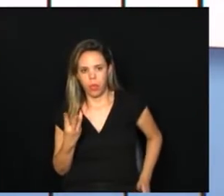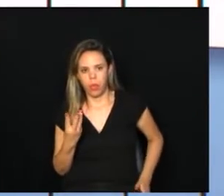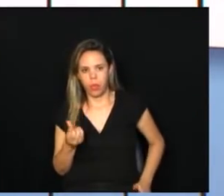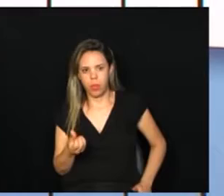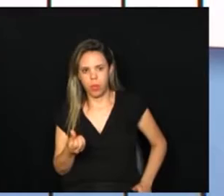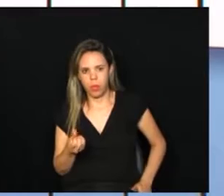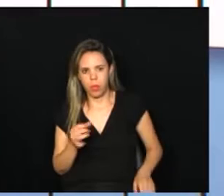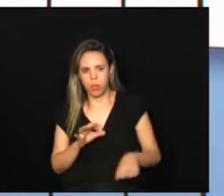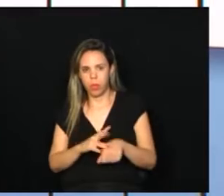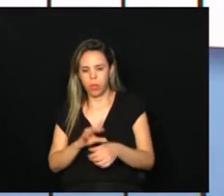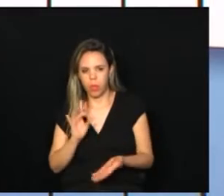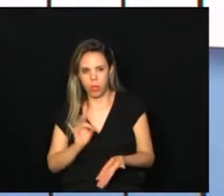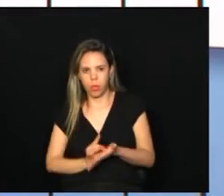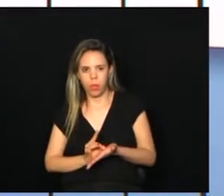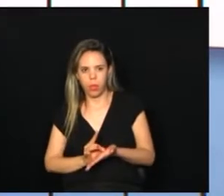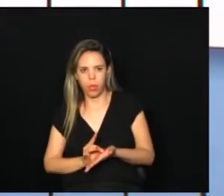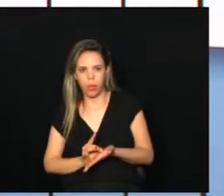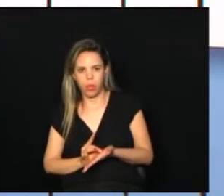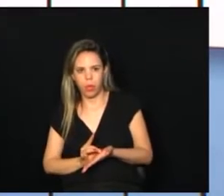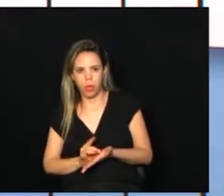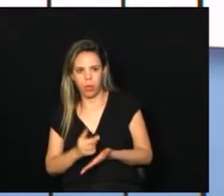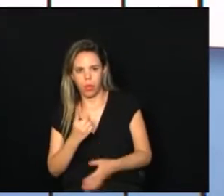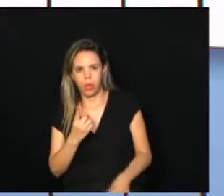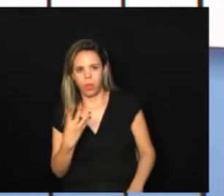4.236.436 casos confirmados, com